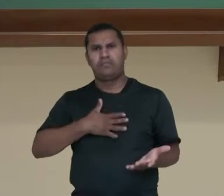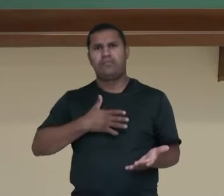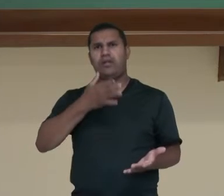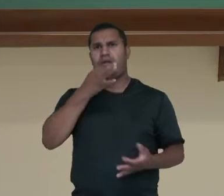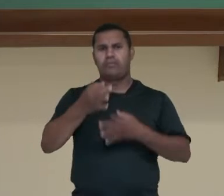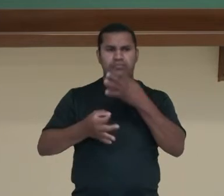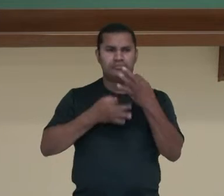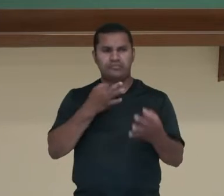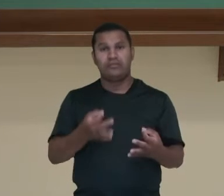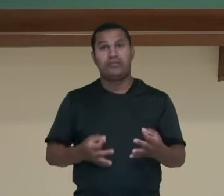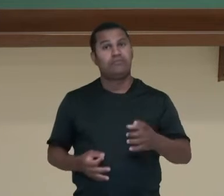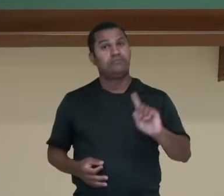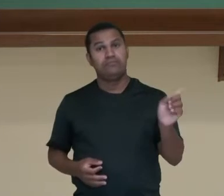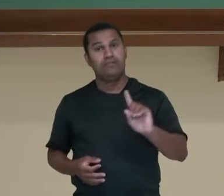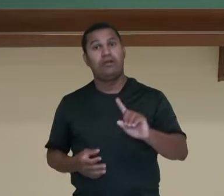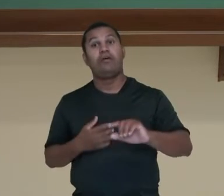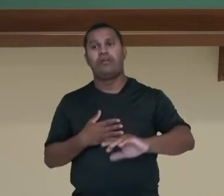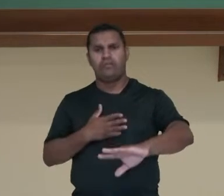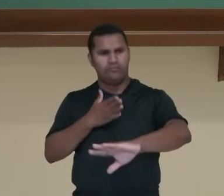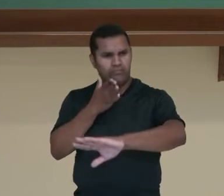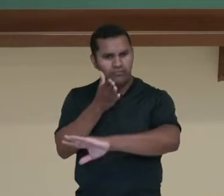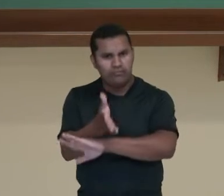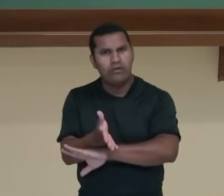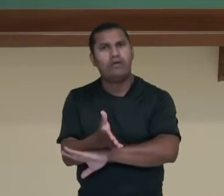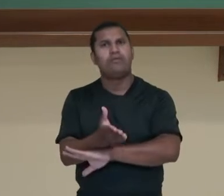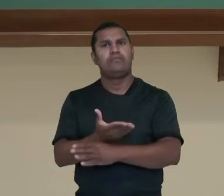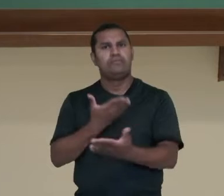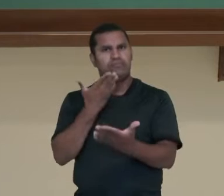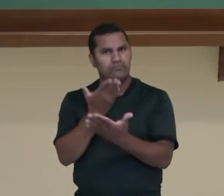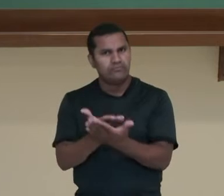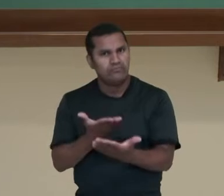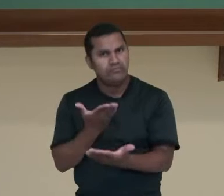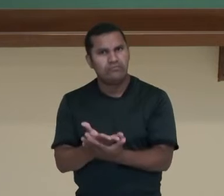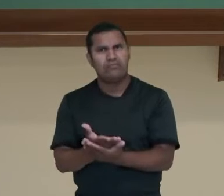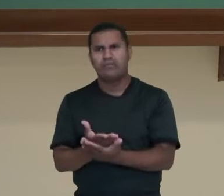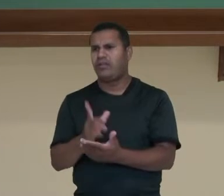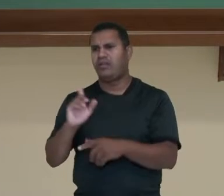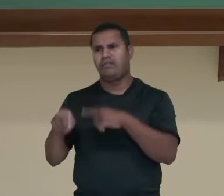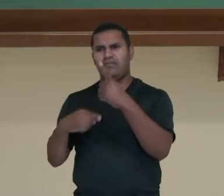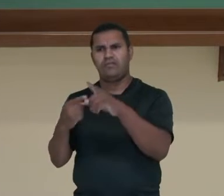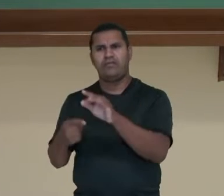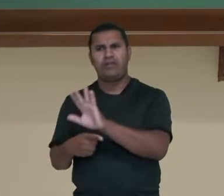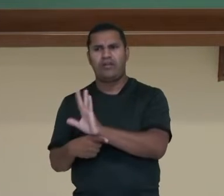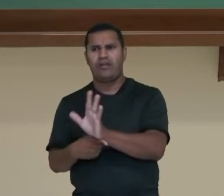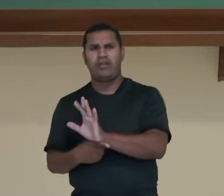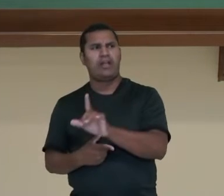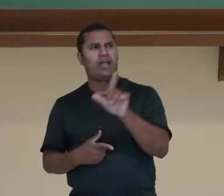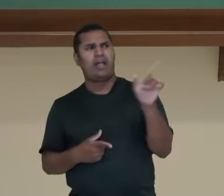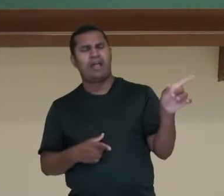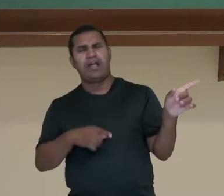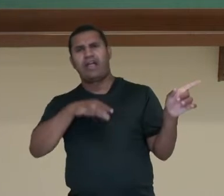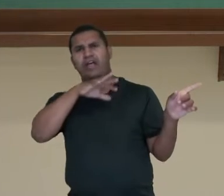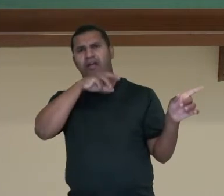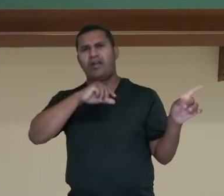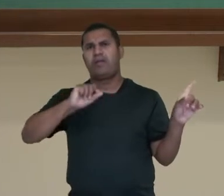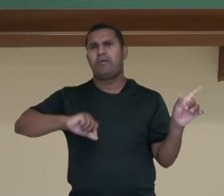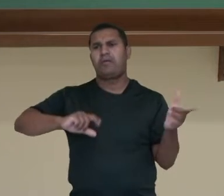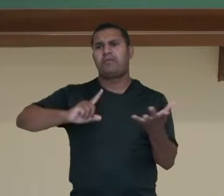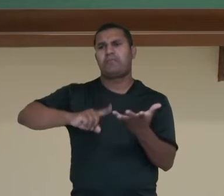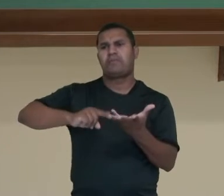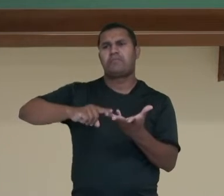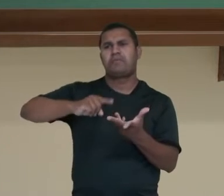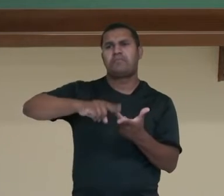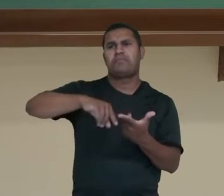Mas eu posso ir lá me informar sobre? Posso. Eu não vou sair por aí dizendo, aquele filme lá é ruim porque o efeito visual